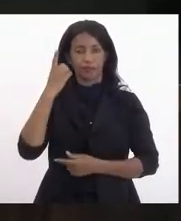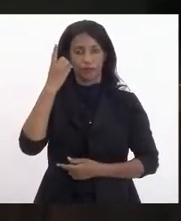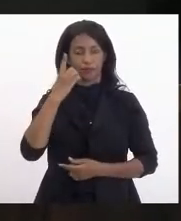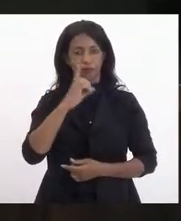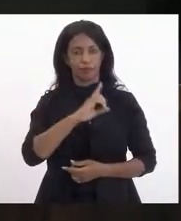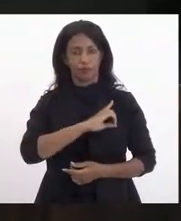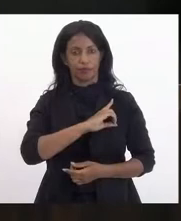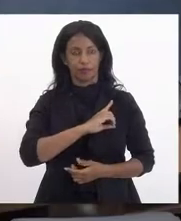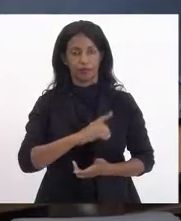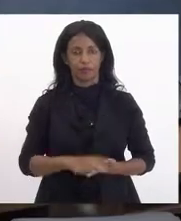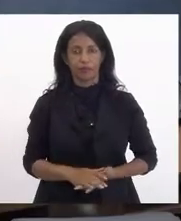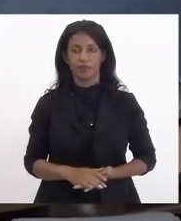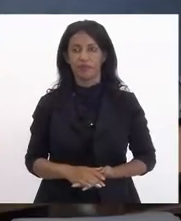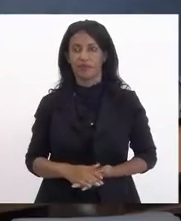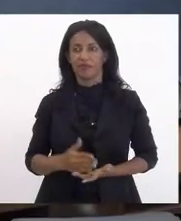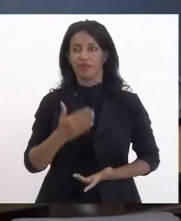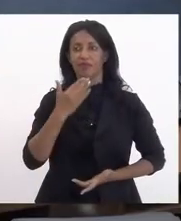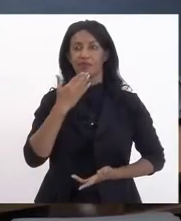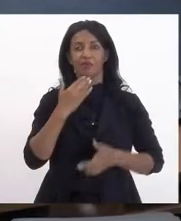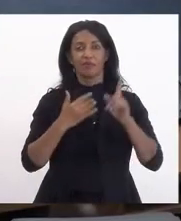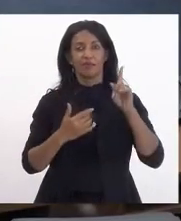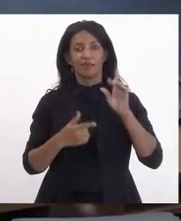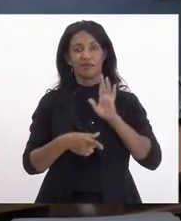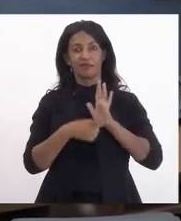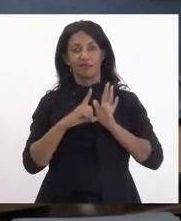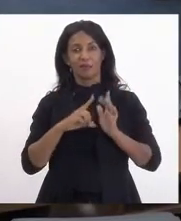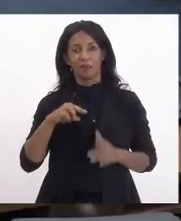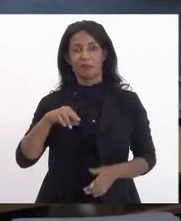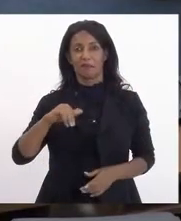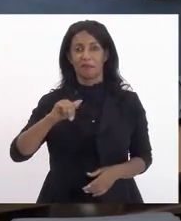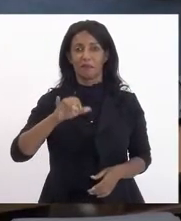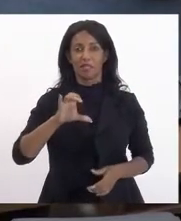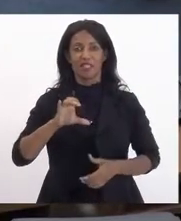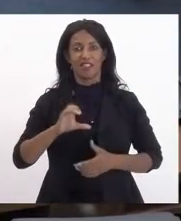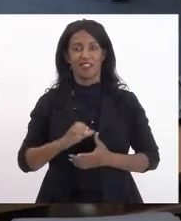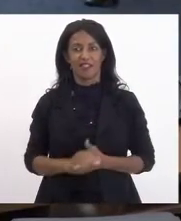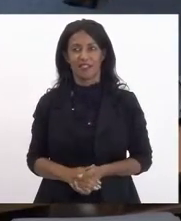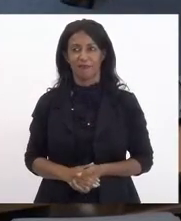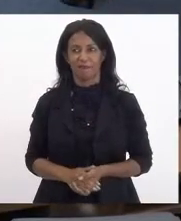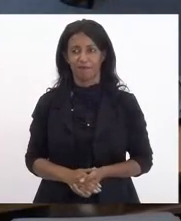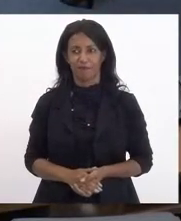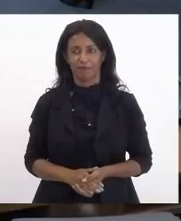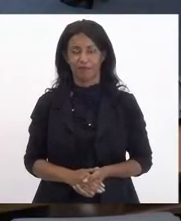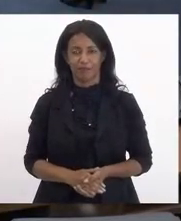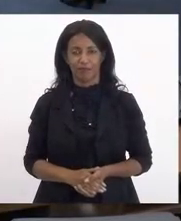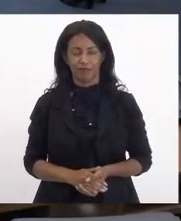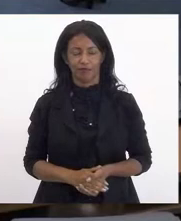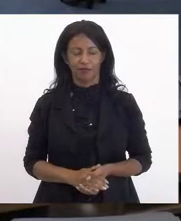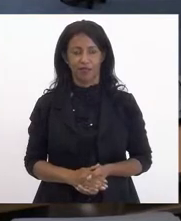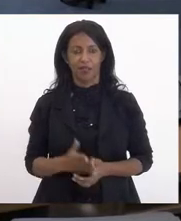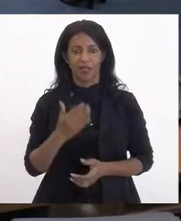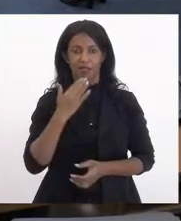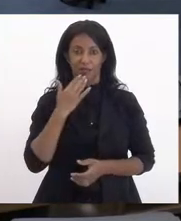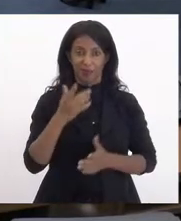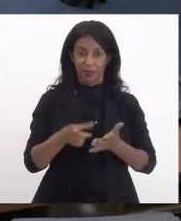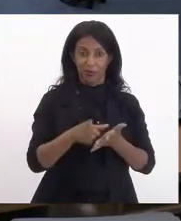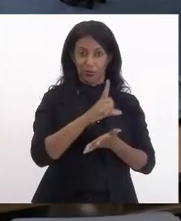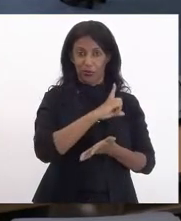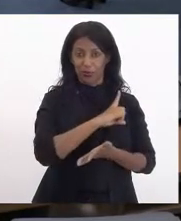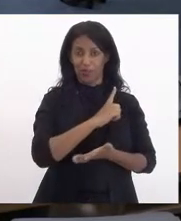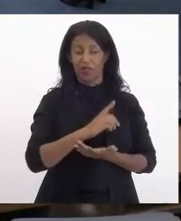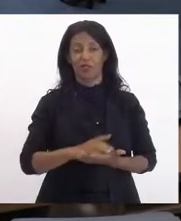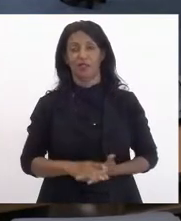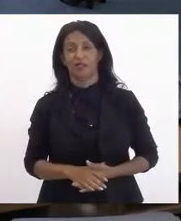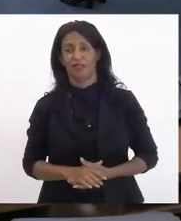Marta Rocha. Eu pedi antes do projeto deputado Valdec, do autogestionário. Não, eu falei para a Vossa Excelência declarar